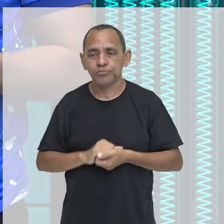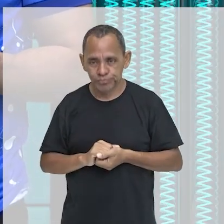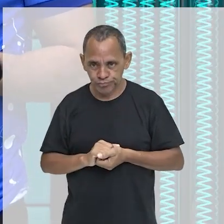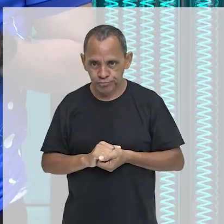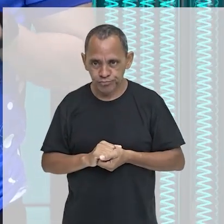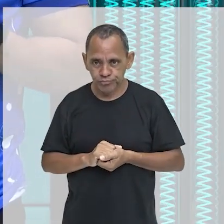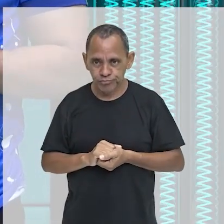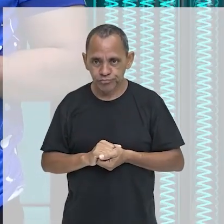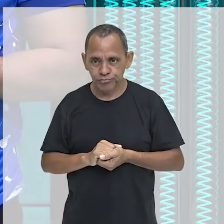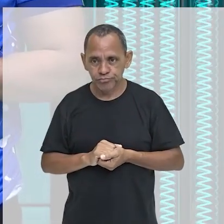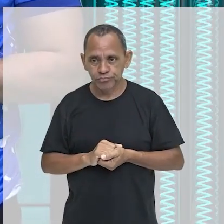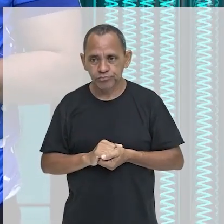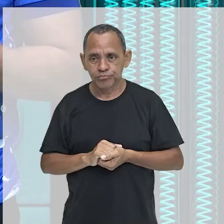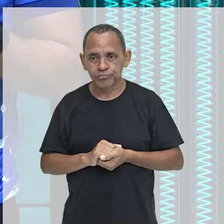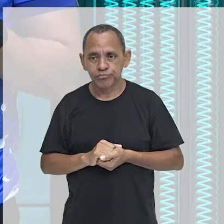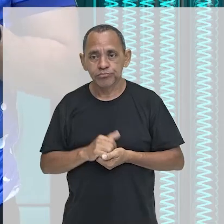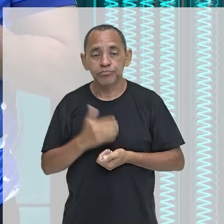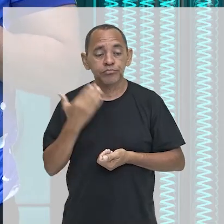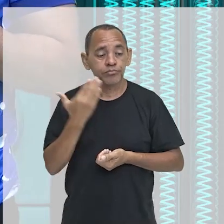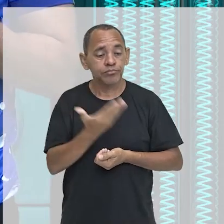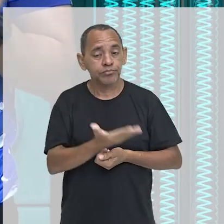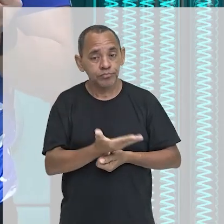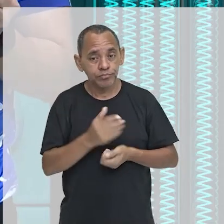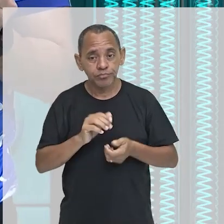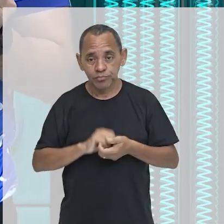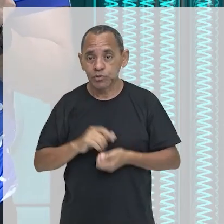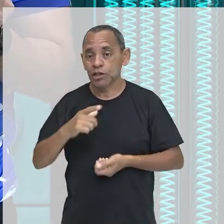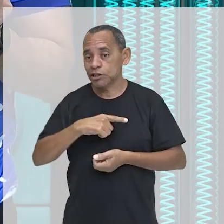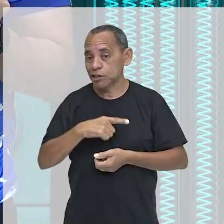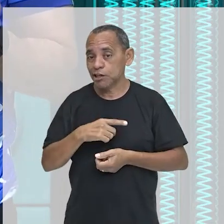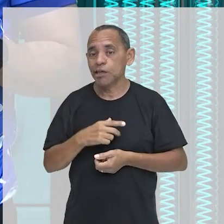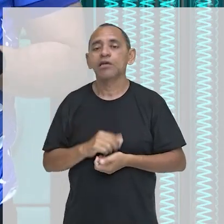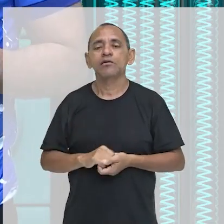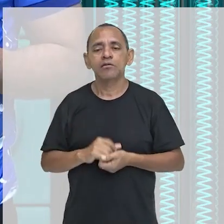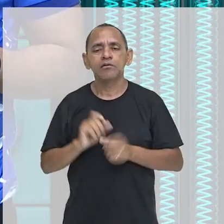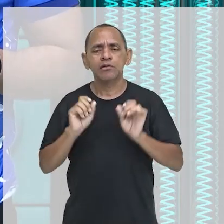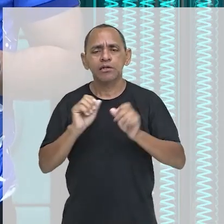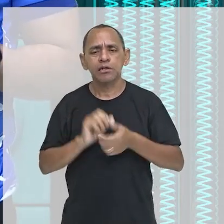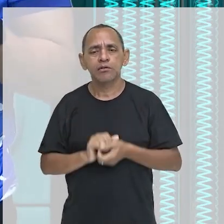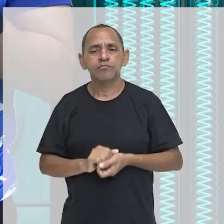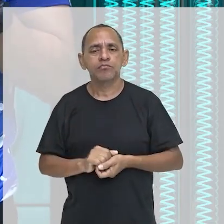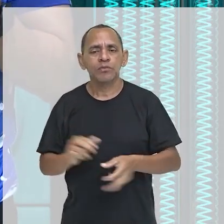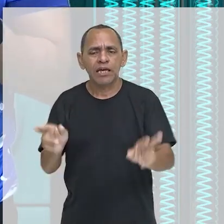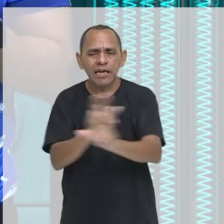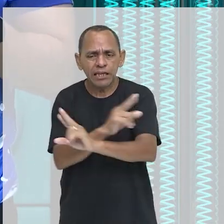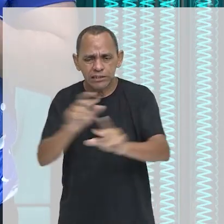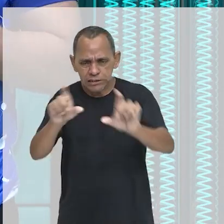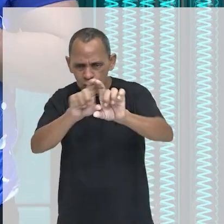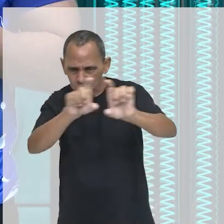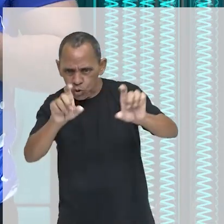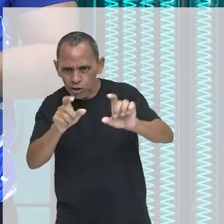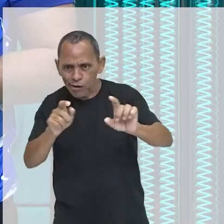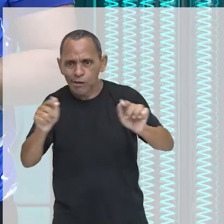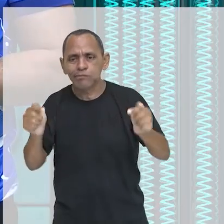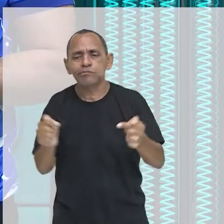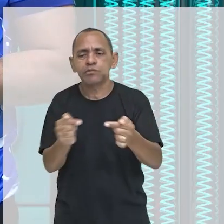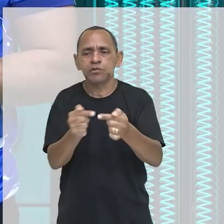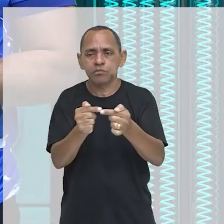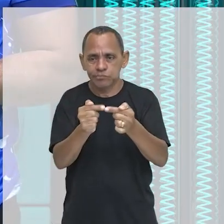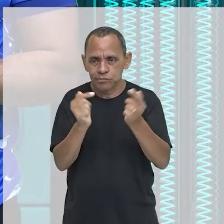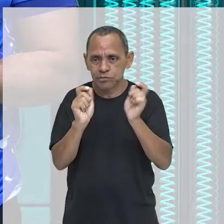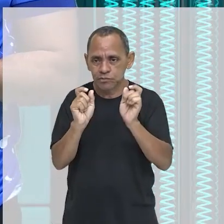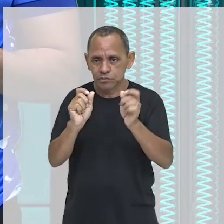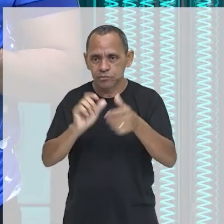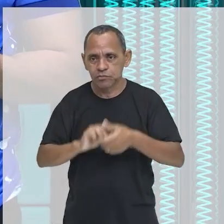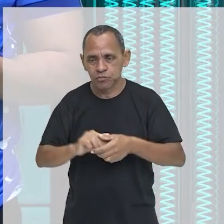perdeu o ônibus. Repare, então, que eu tenho essa relação entre essas duas orações e essa ligação entre as duas é